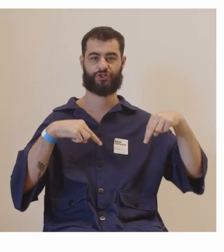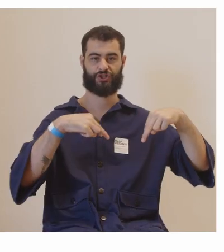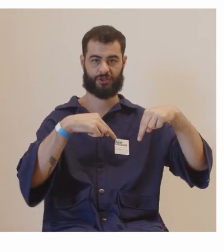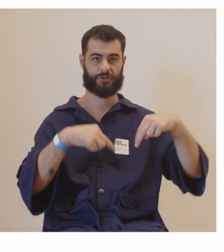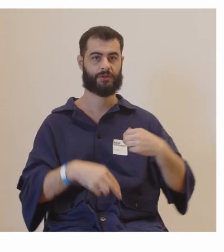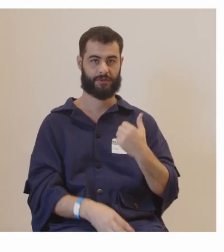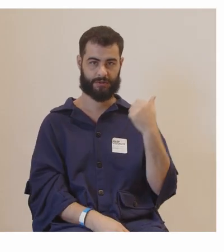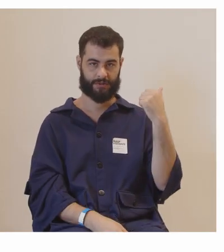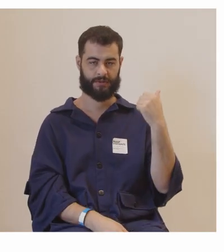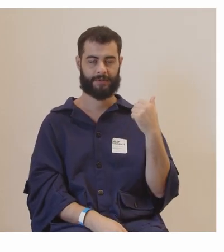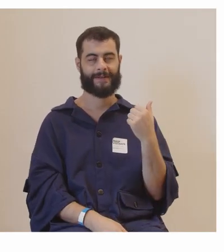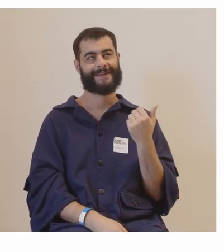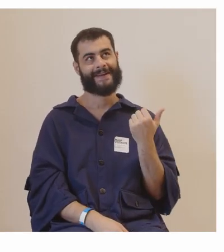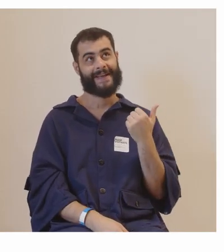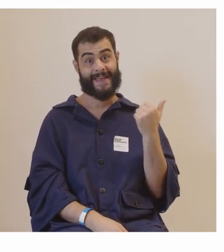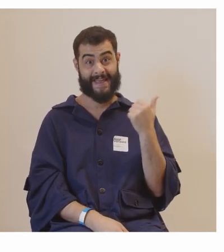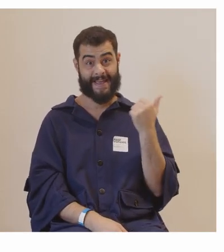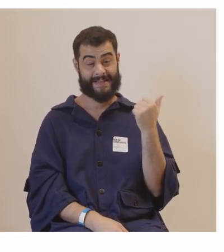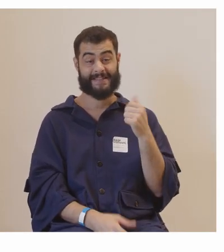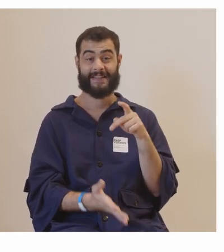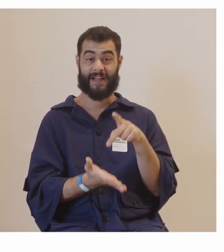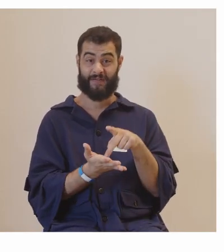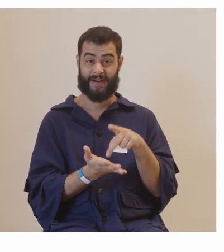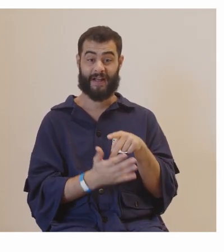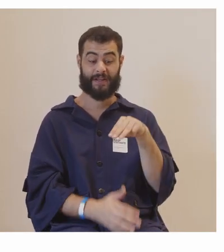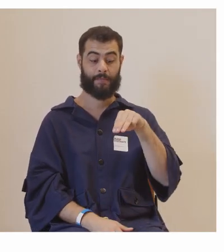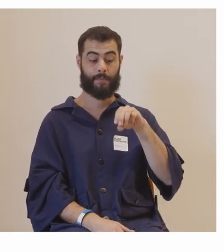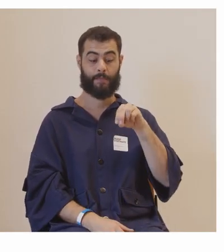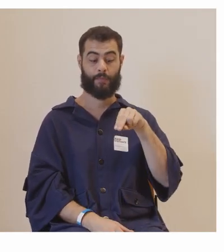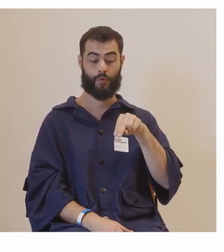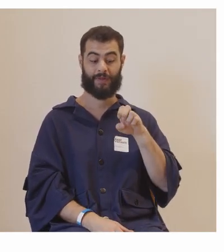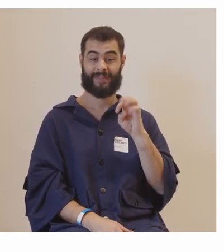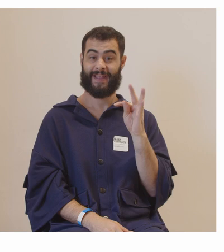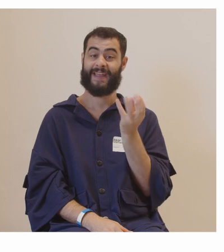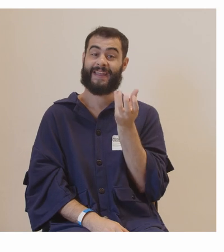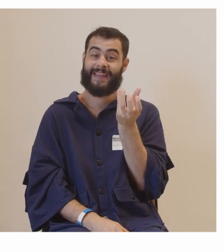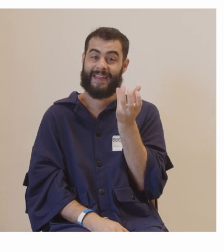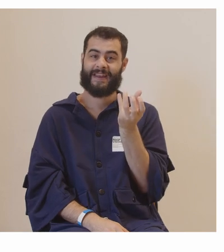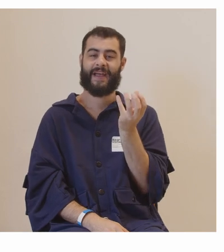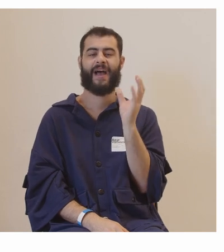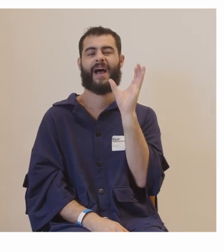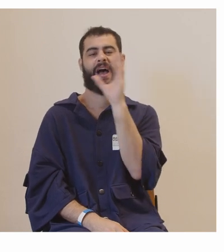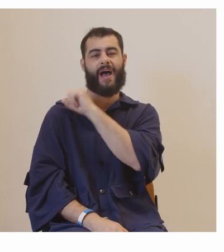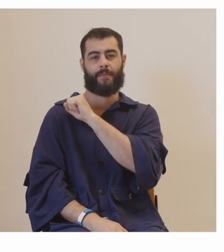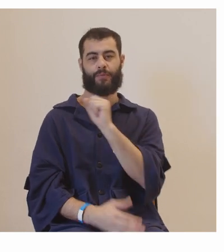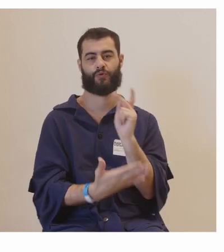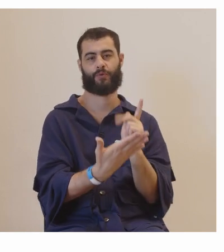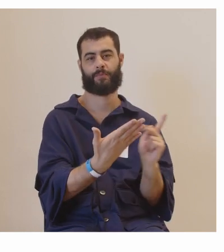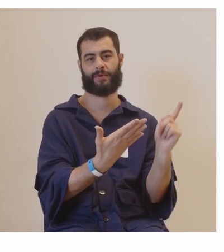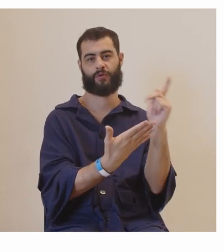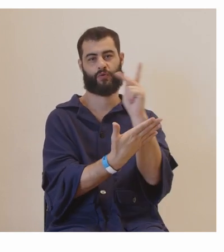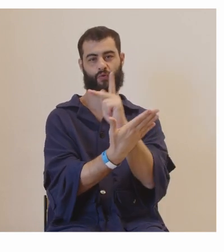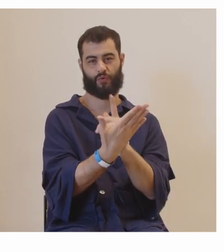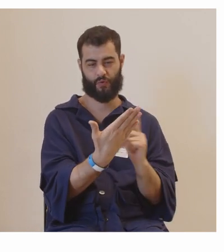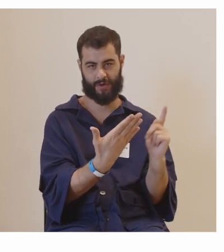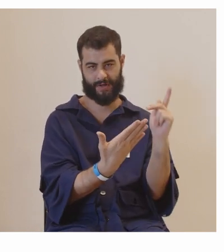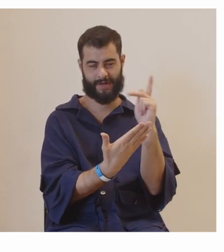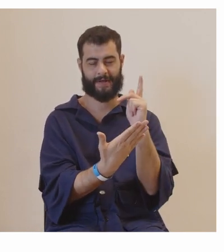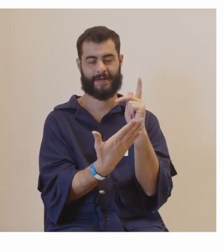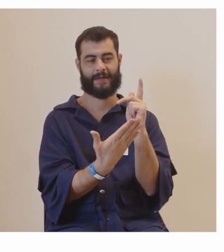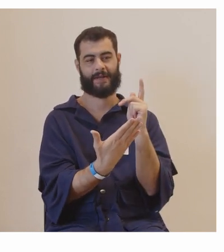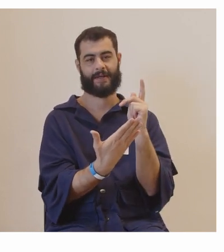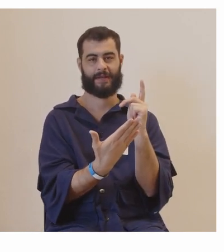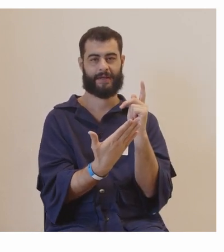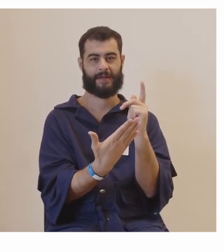são, como é que se diz, são tentativas do Monet de fazer essa pintura rápida, enfim,